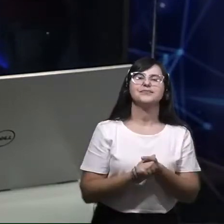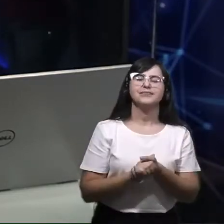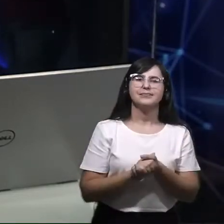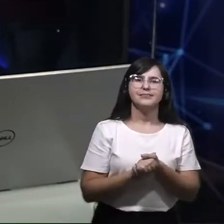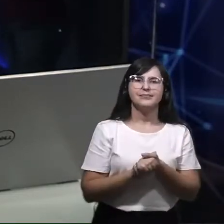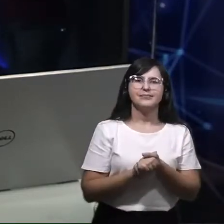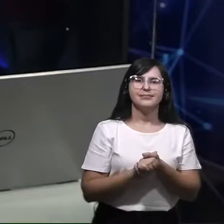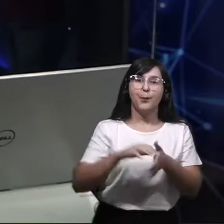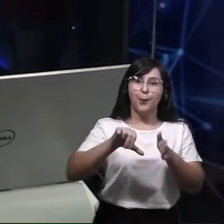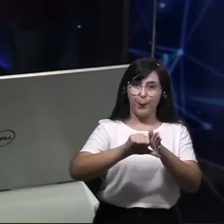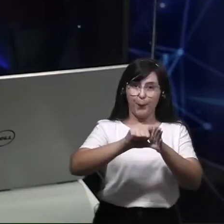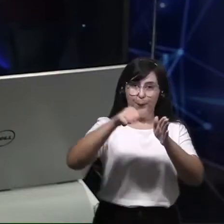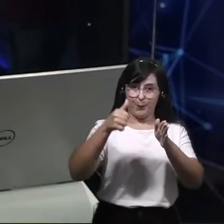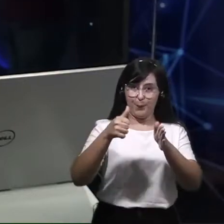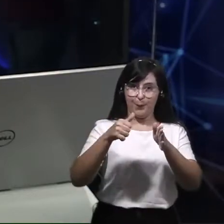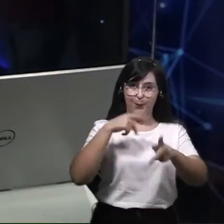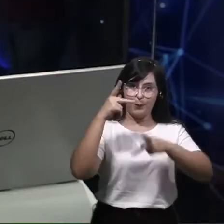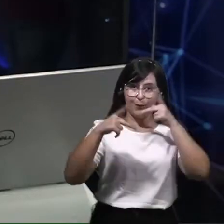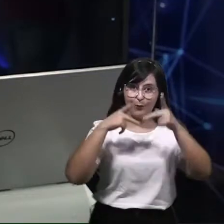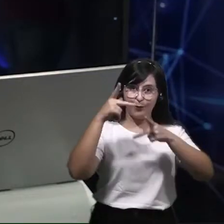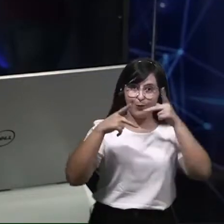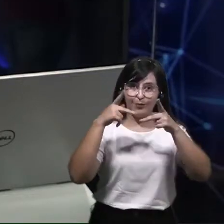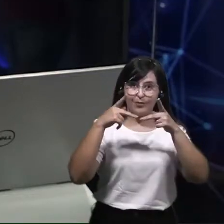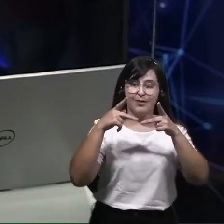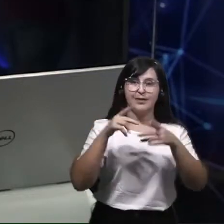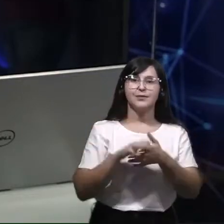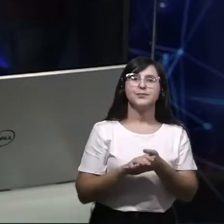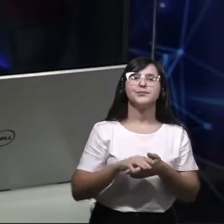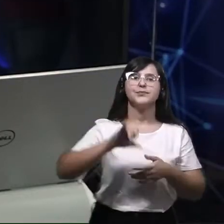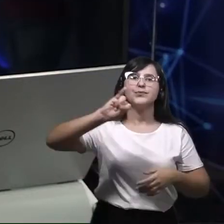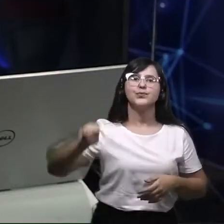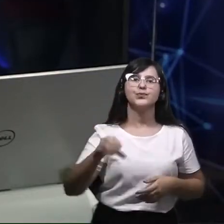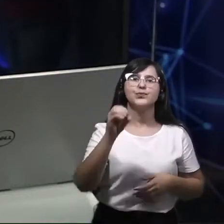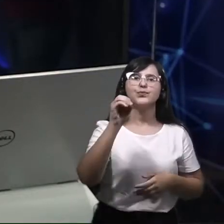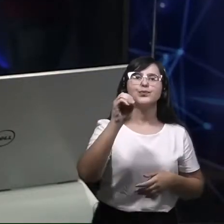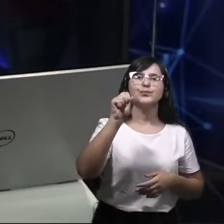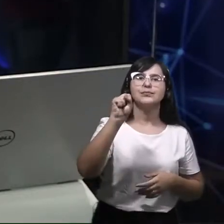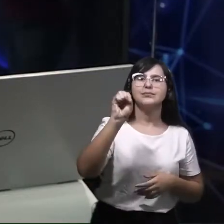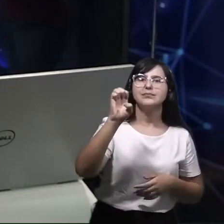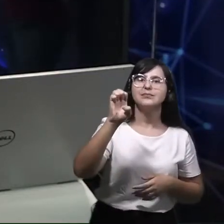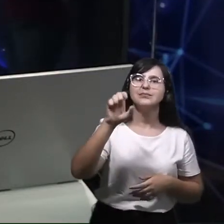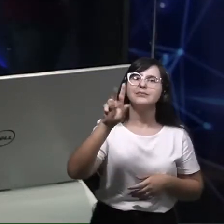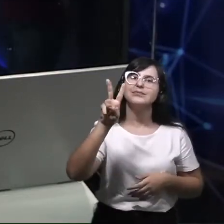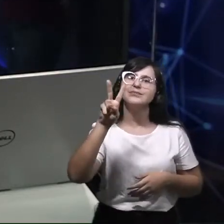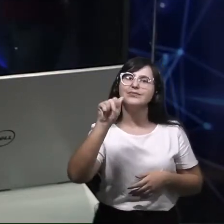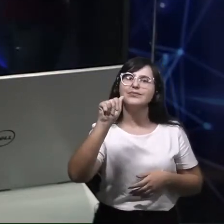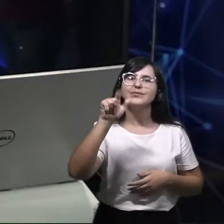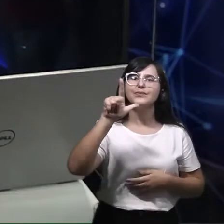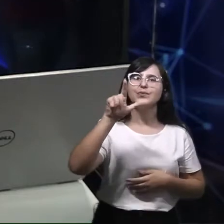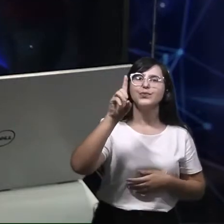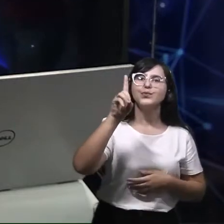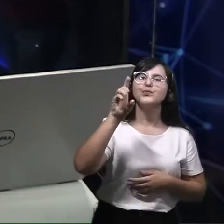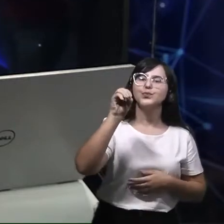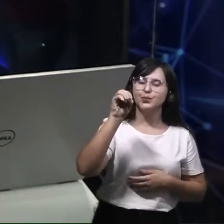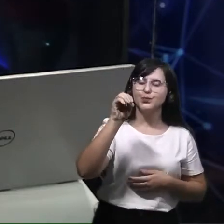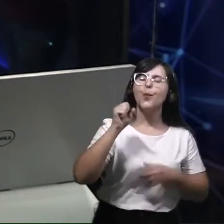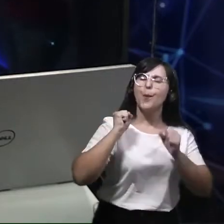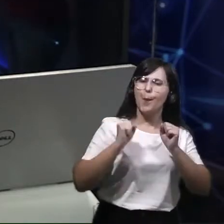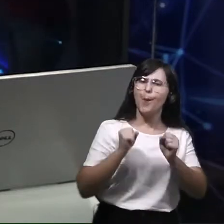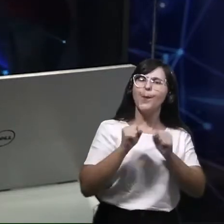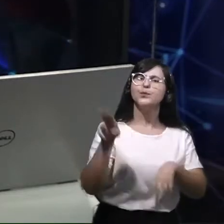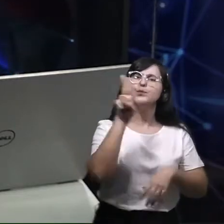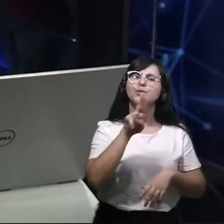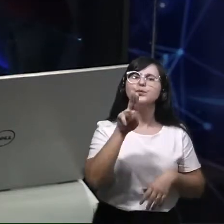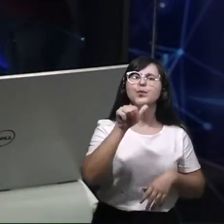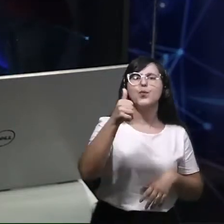iniciais. O primeiro candidato a falar é o candidato Josivaldo Cowboy. Candidato, o senhor dispõe, a partir de agora, do